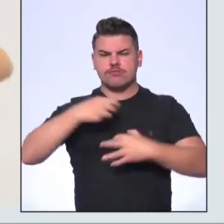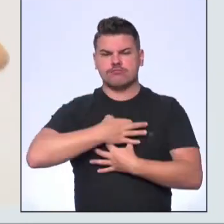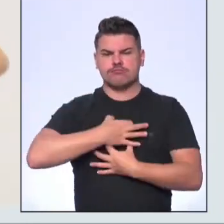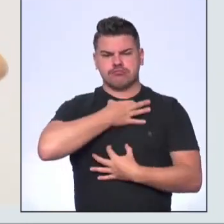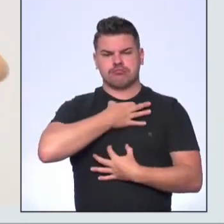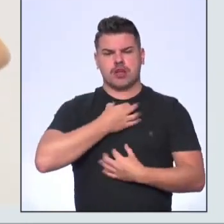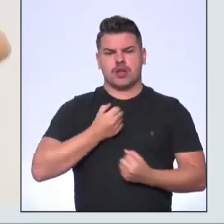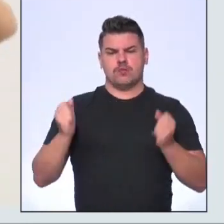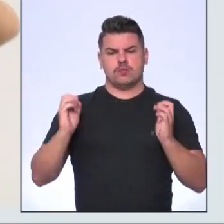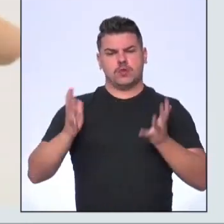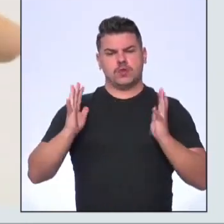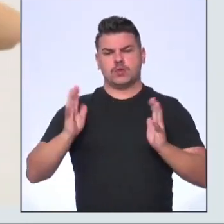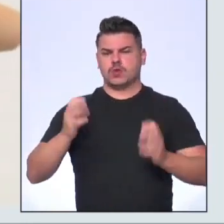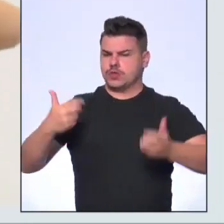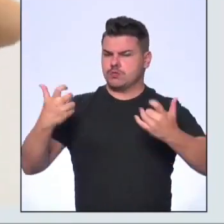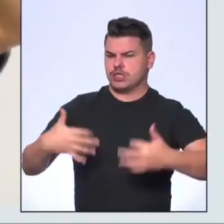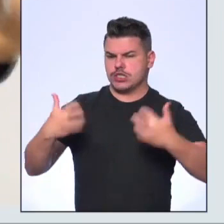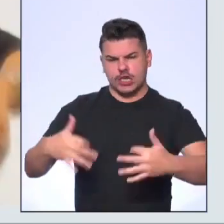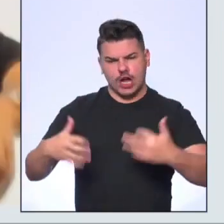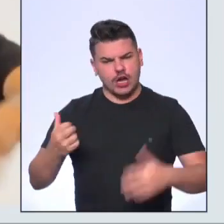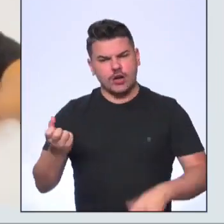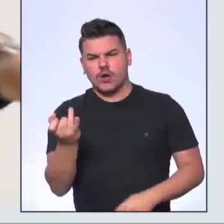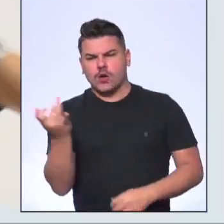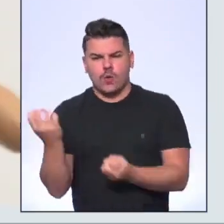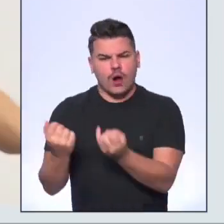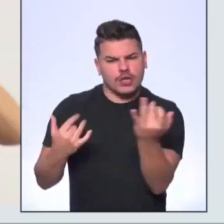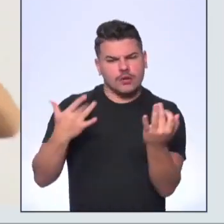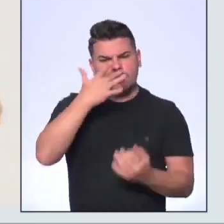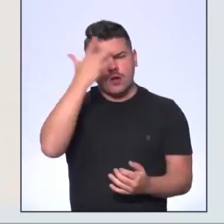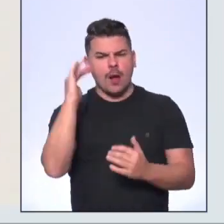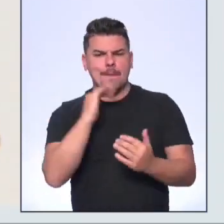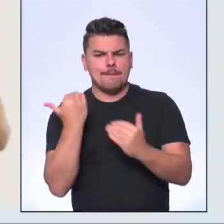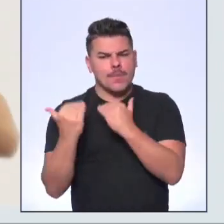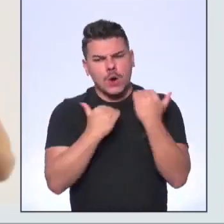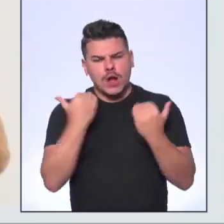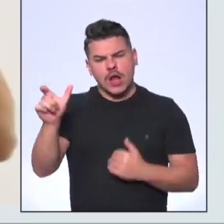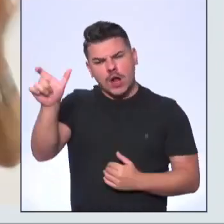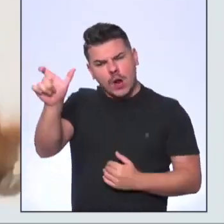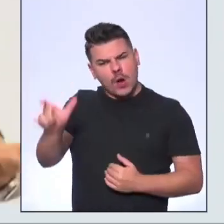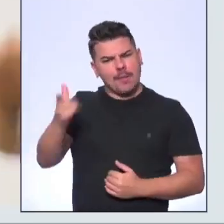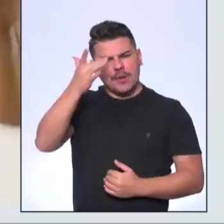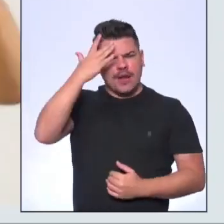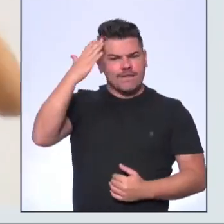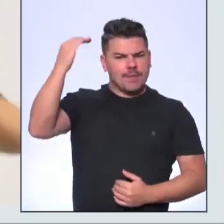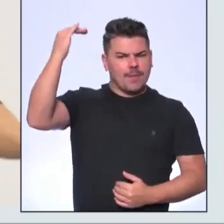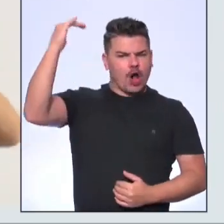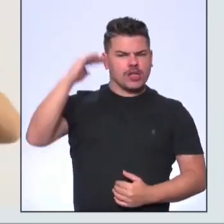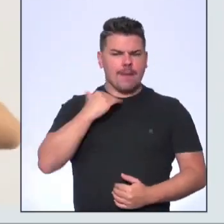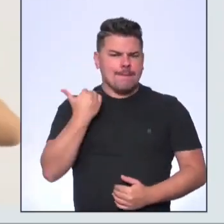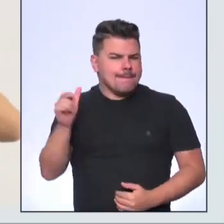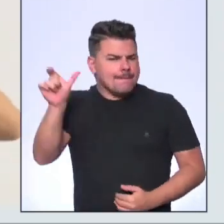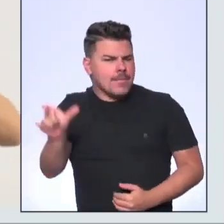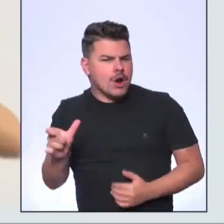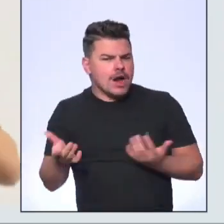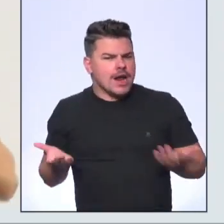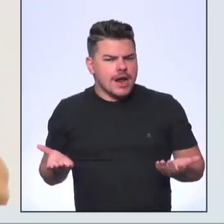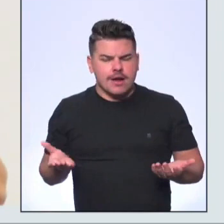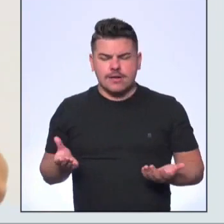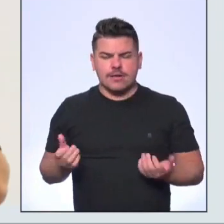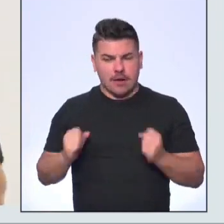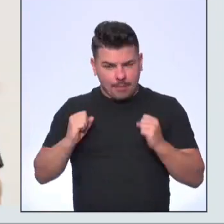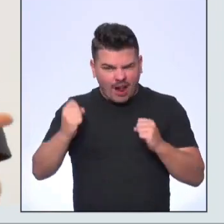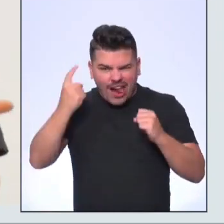a pandemia, né, falando sobre o número de mortes, falando sobre uma morte específica, uma pessoa específica que morreu e tal. Ele